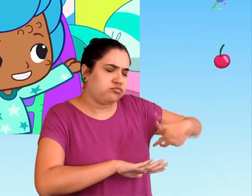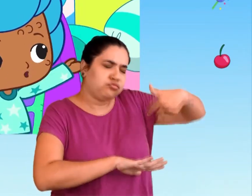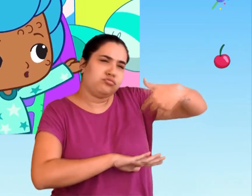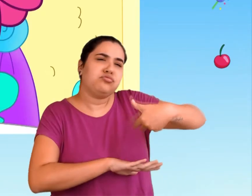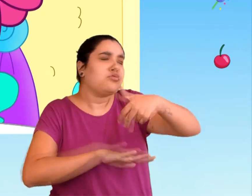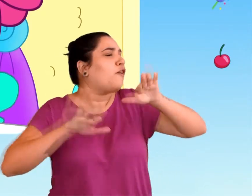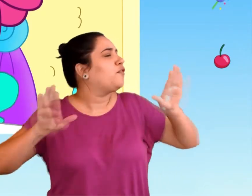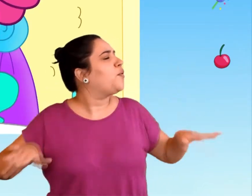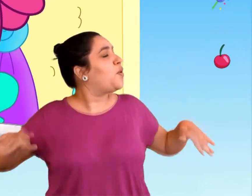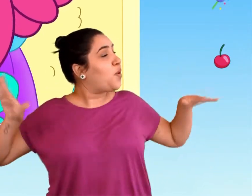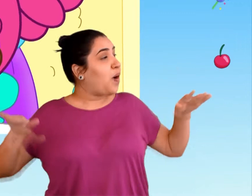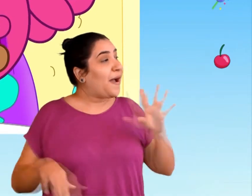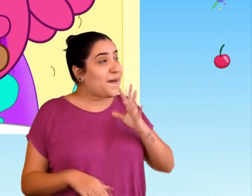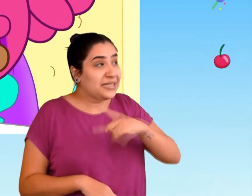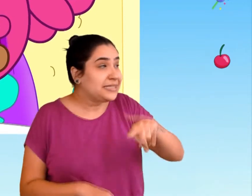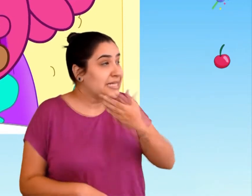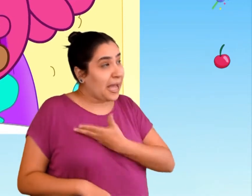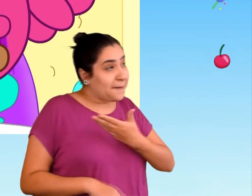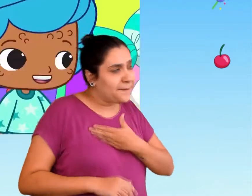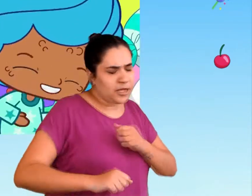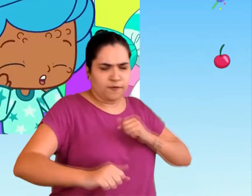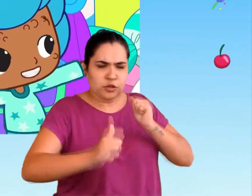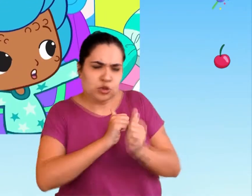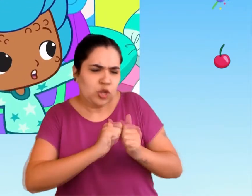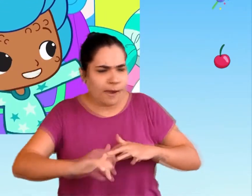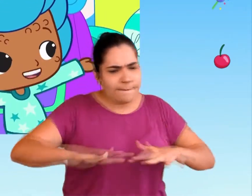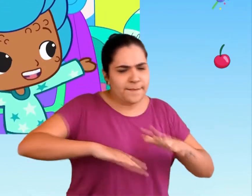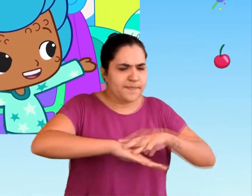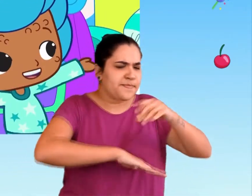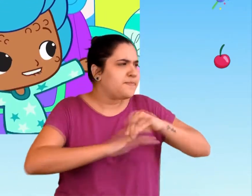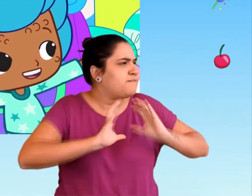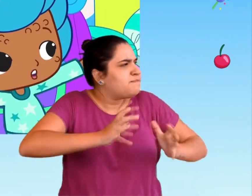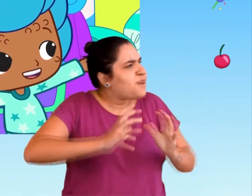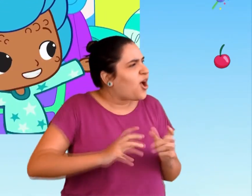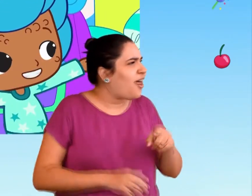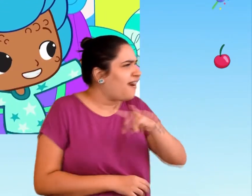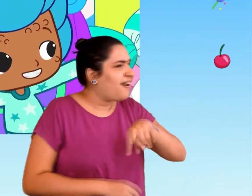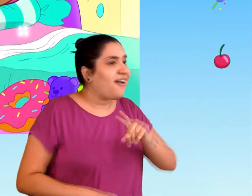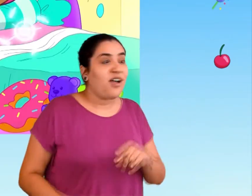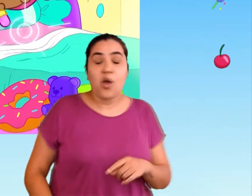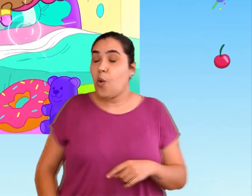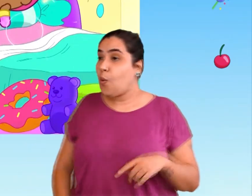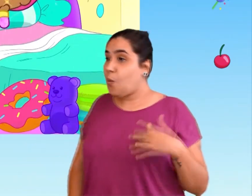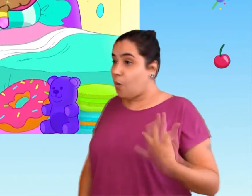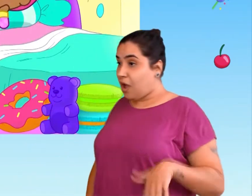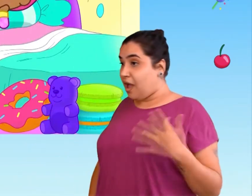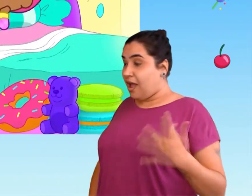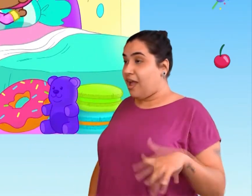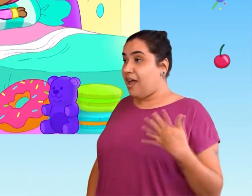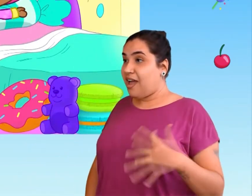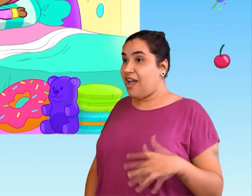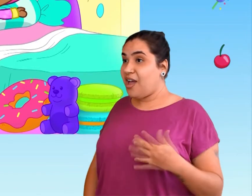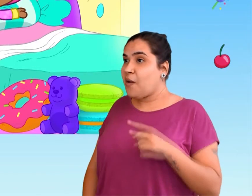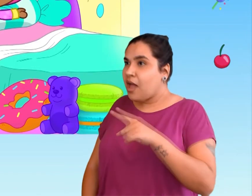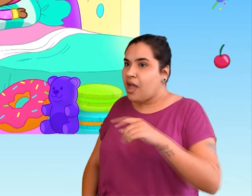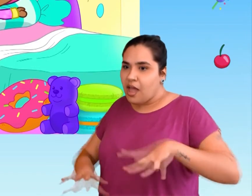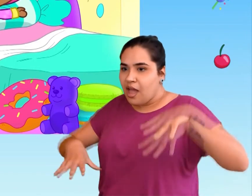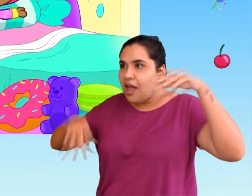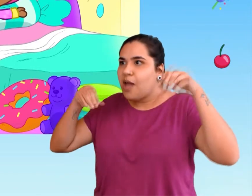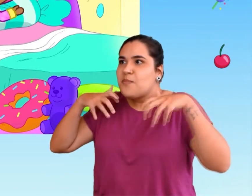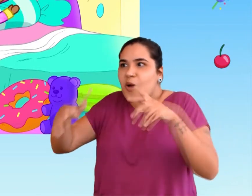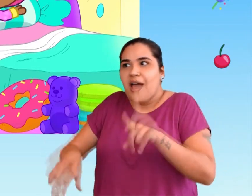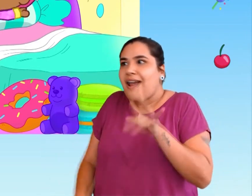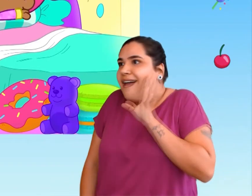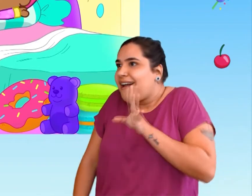foi voando e, chegando lá, conhecemos seus amigos e jogamos Monster Bola de Pé com eles. Uau! Esse Reino dos